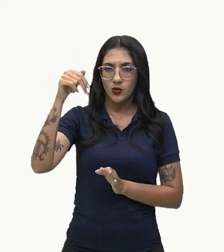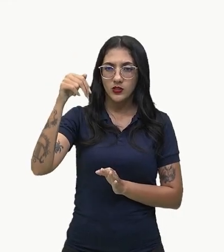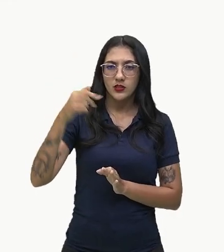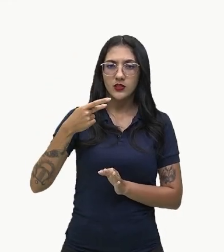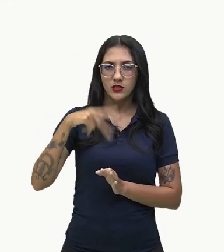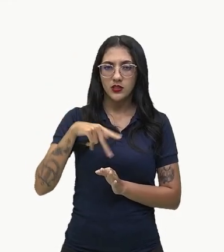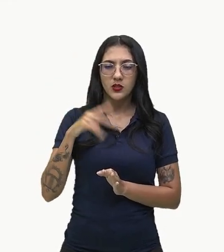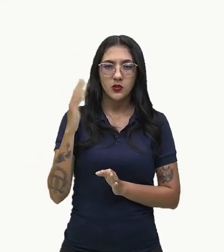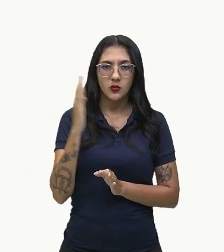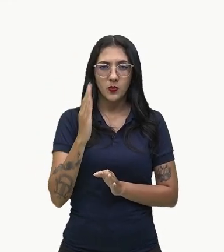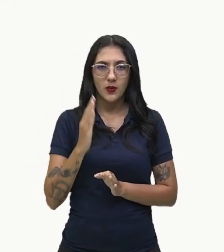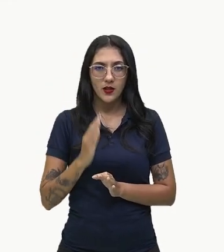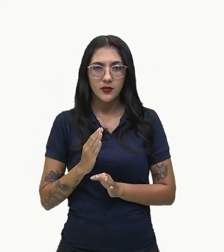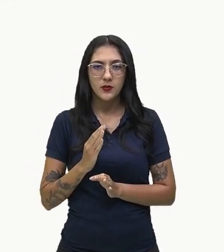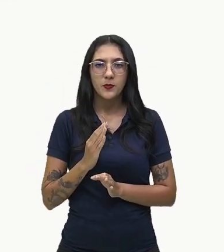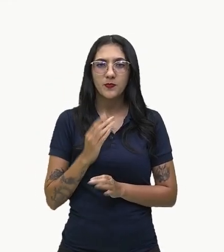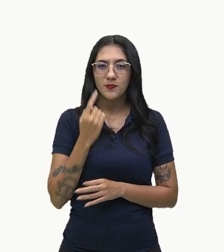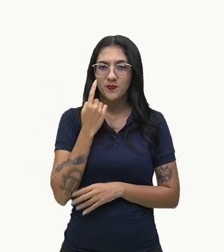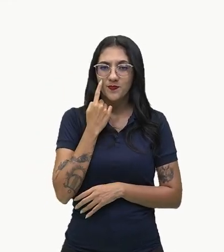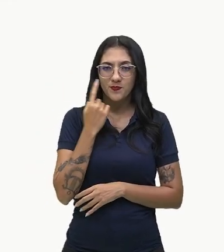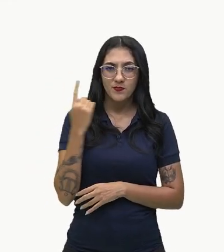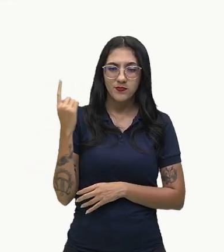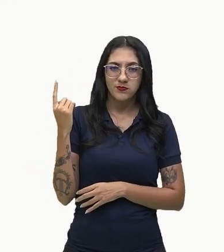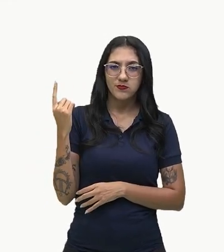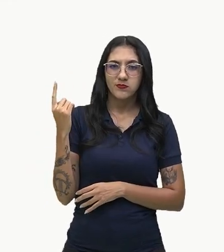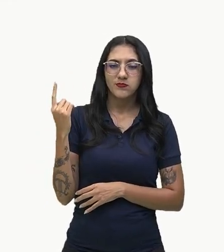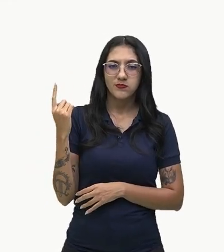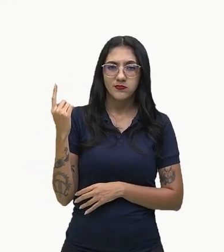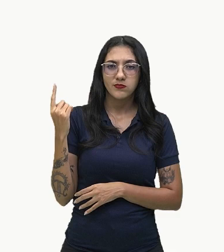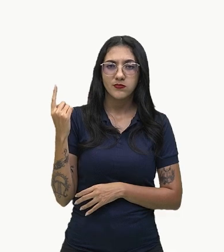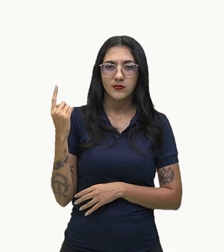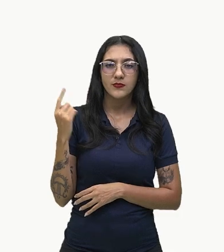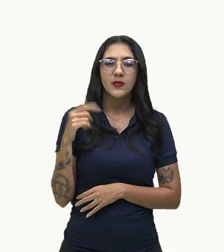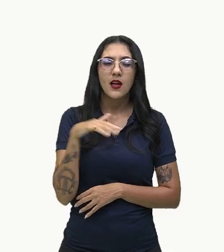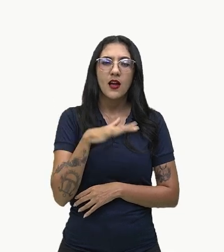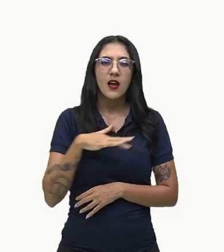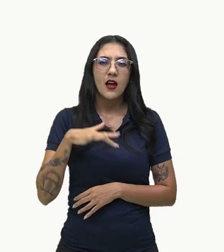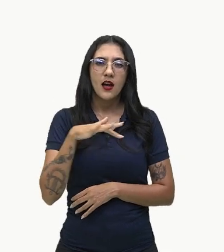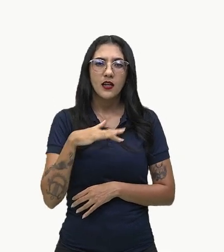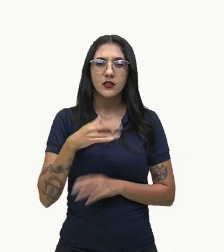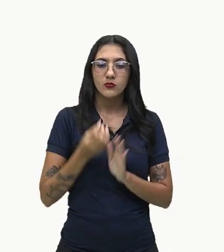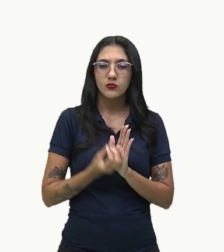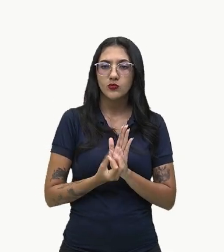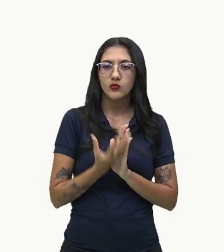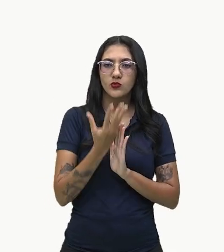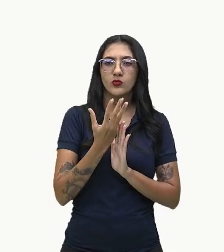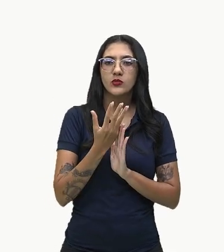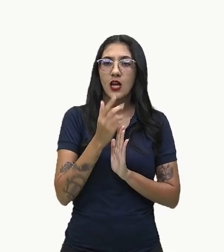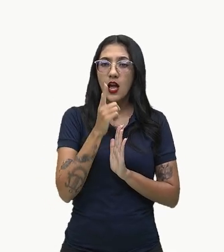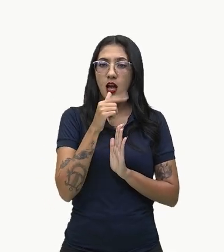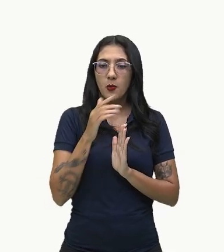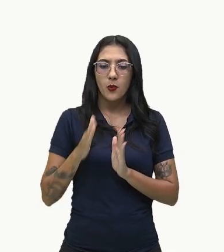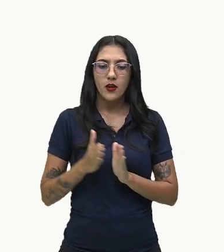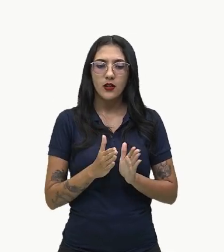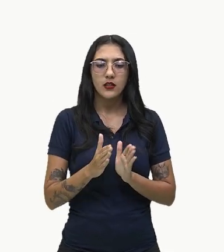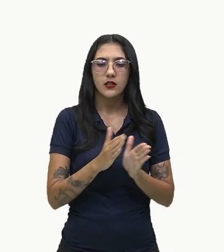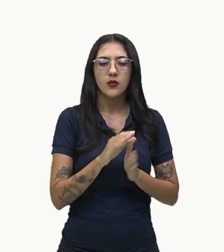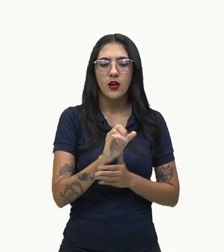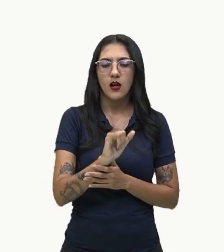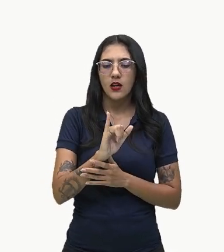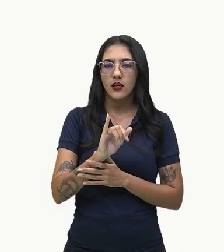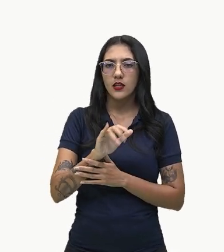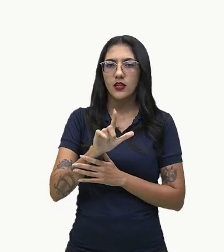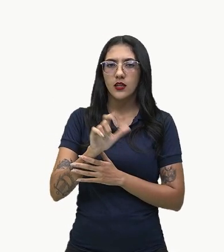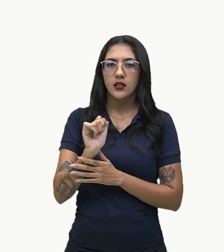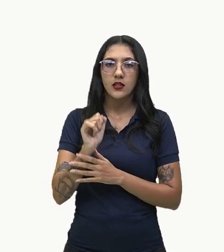ponto mais setentrional, que está ao norte, é a nascente do rio Ailã, que fica